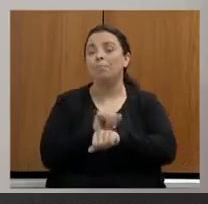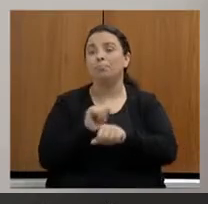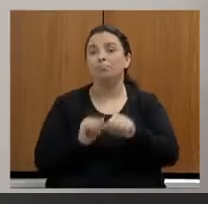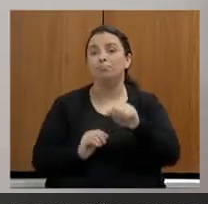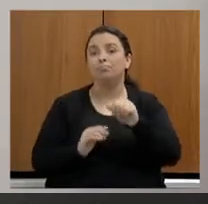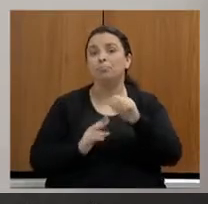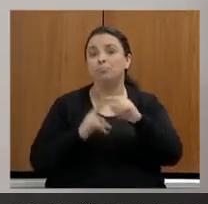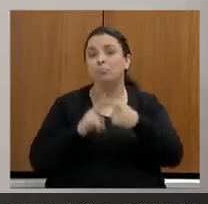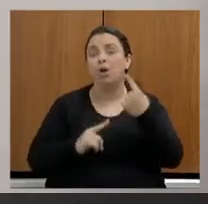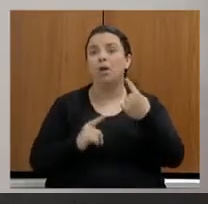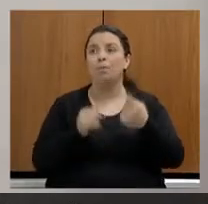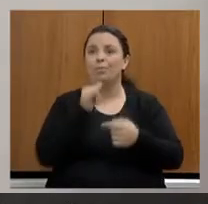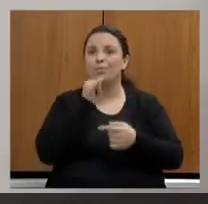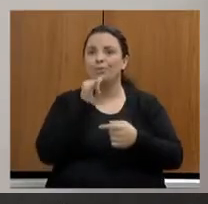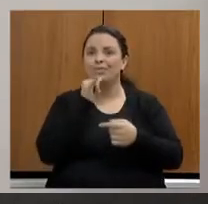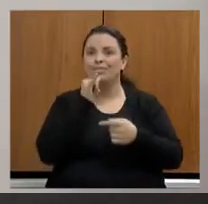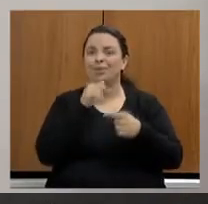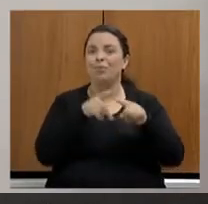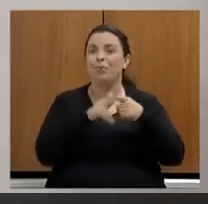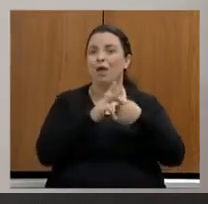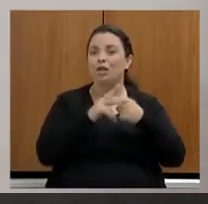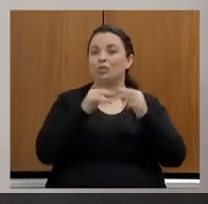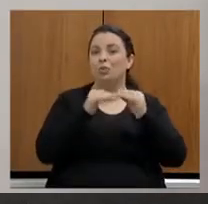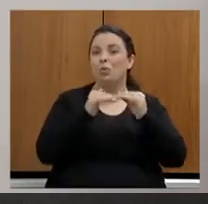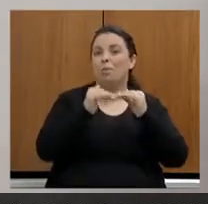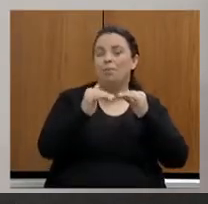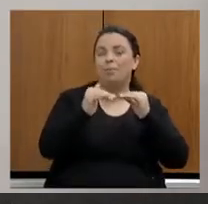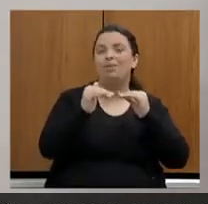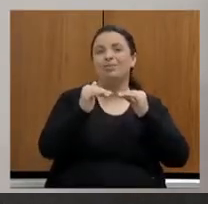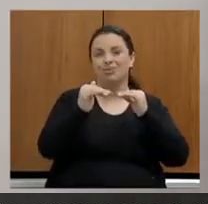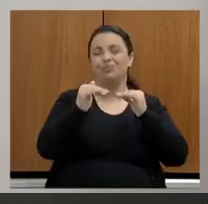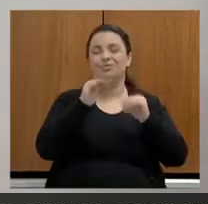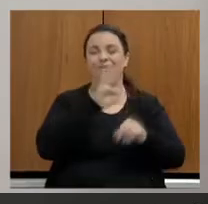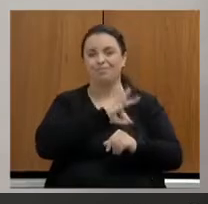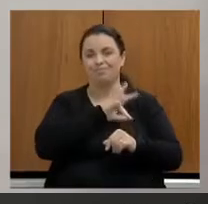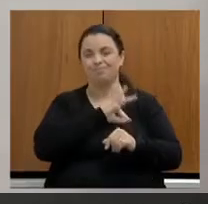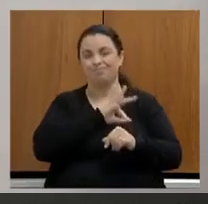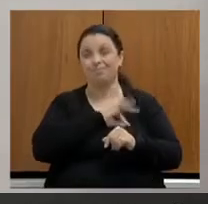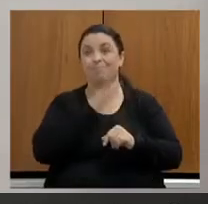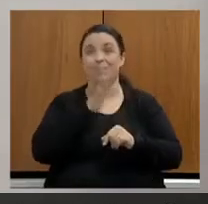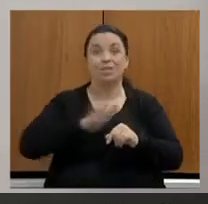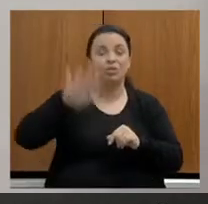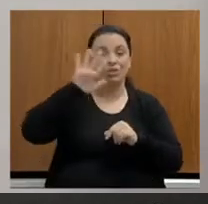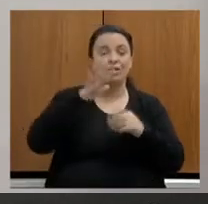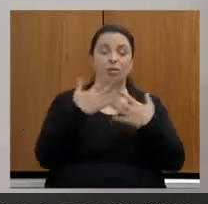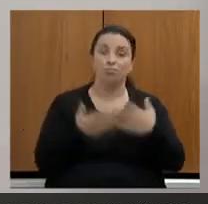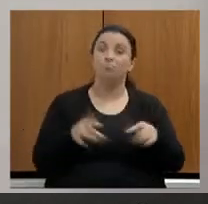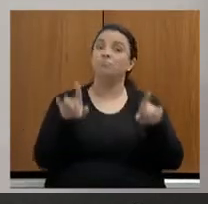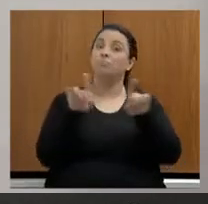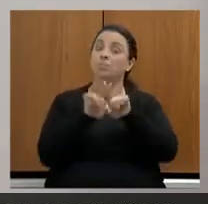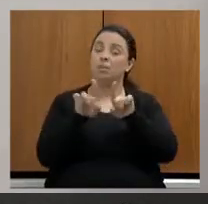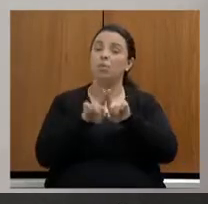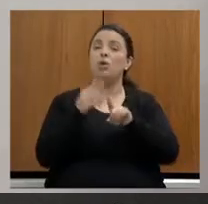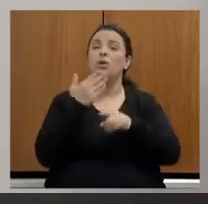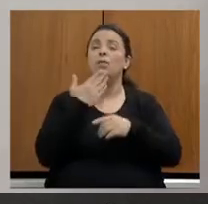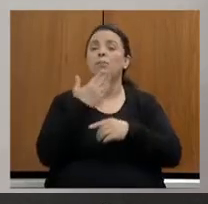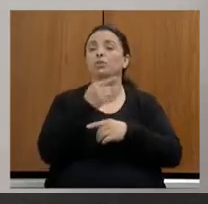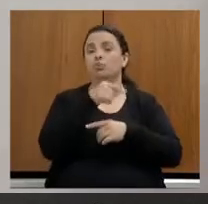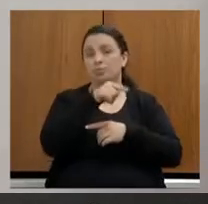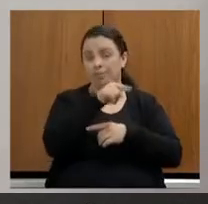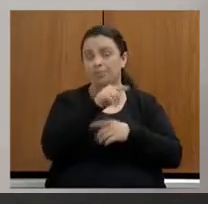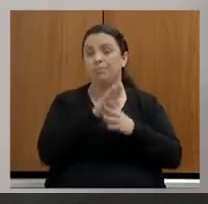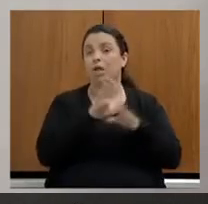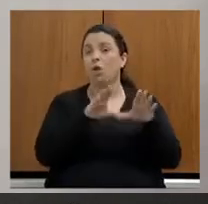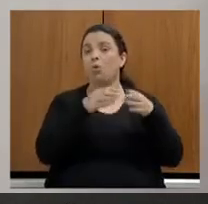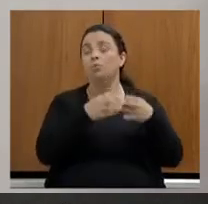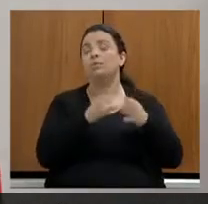salarial profissional nacional e políticos de carreira também gostaria de solicitar a senhora que a comissão